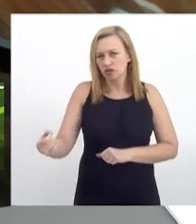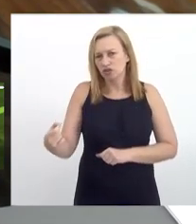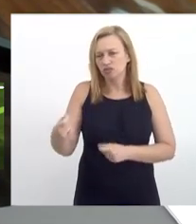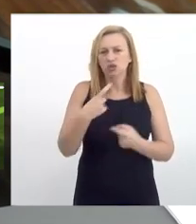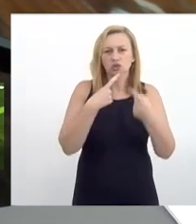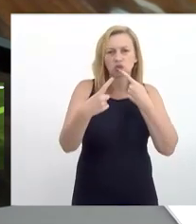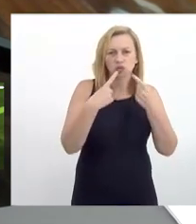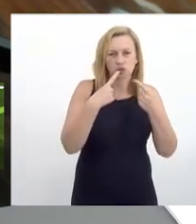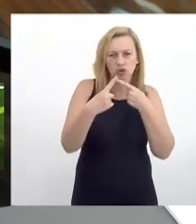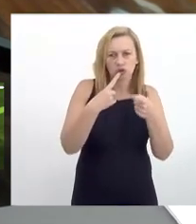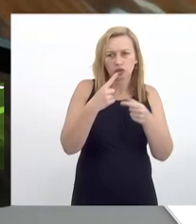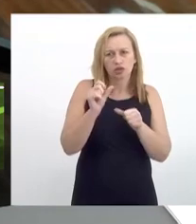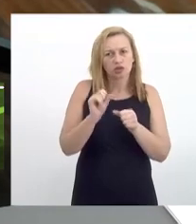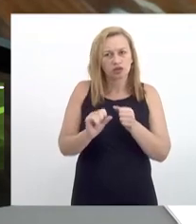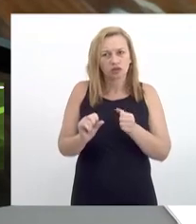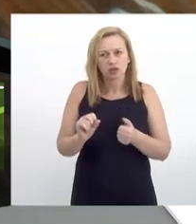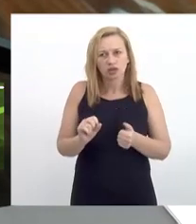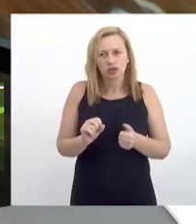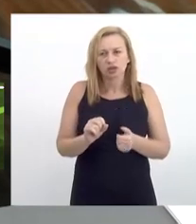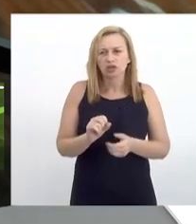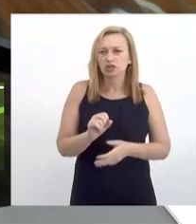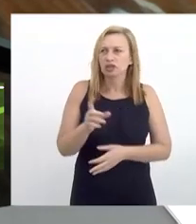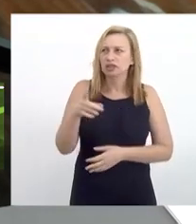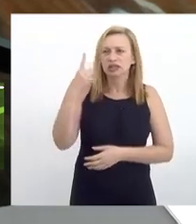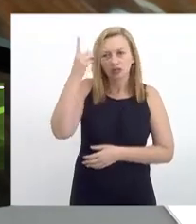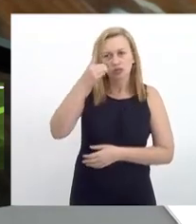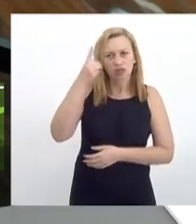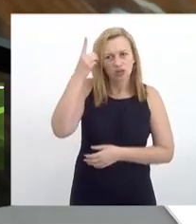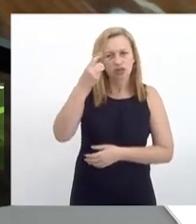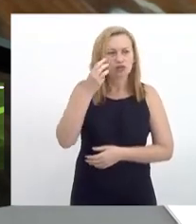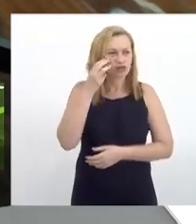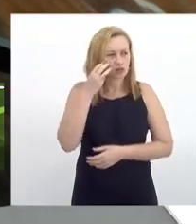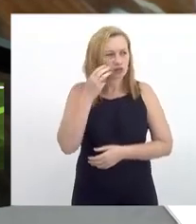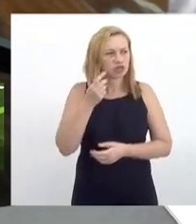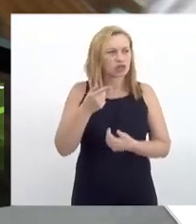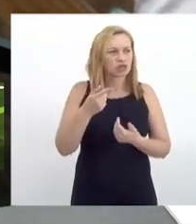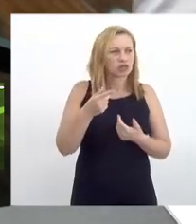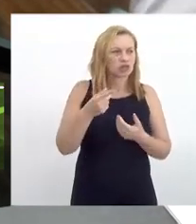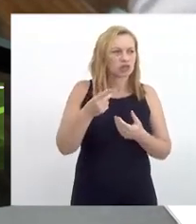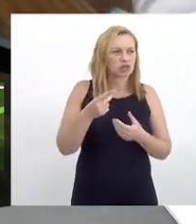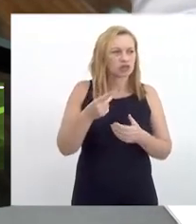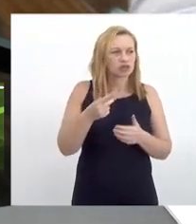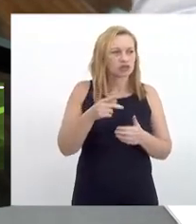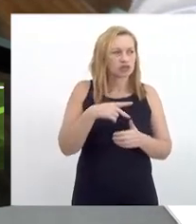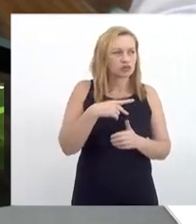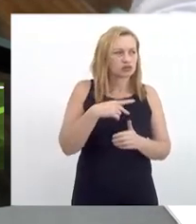fizemos, inclusive o deputado Valdeck apresentou 2021,